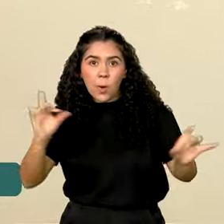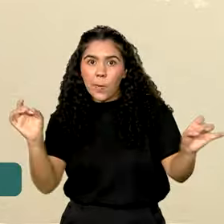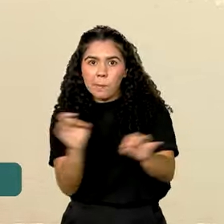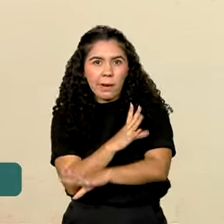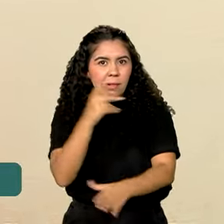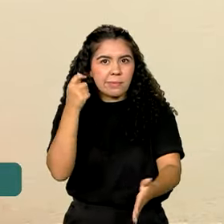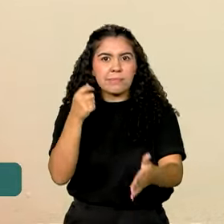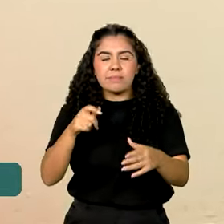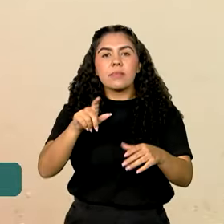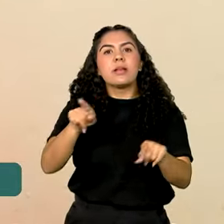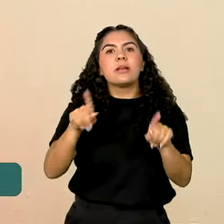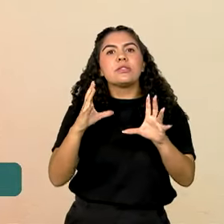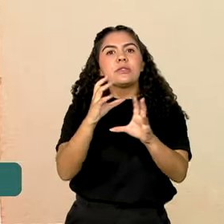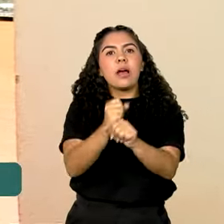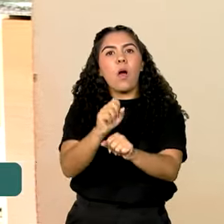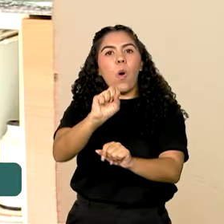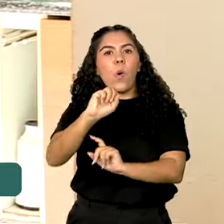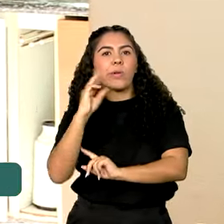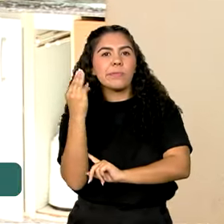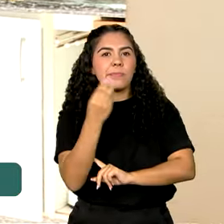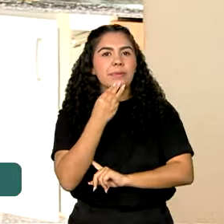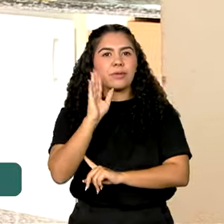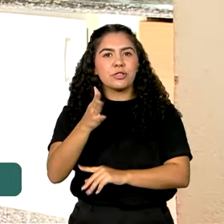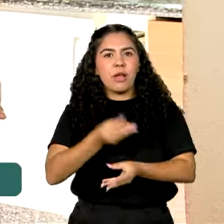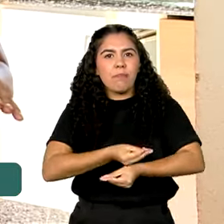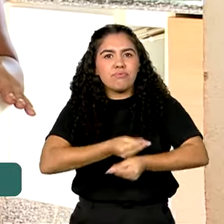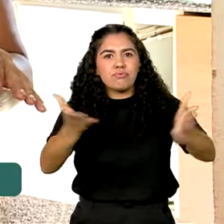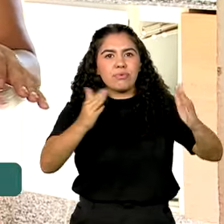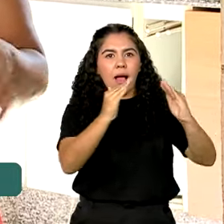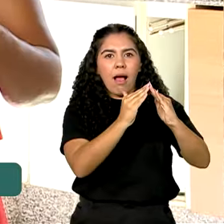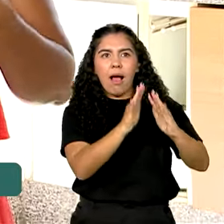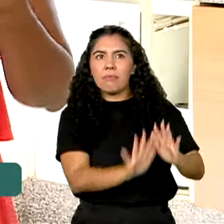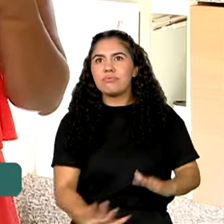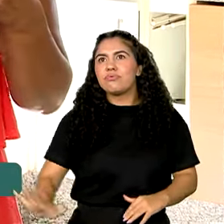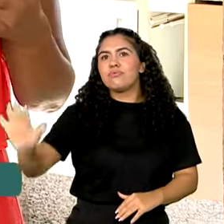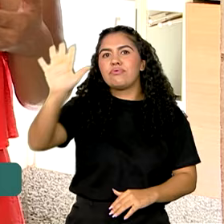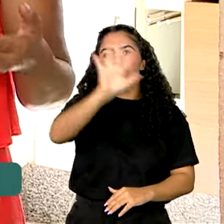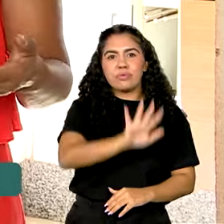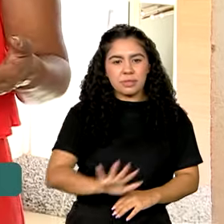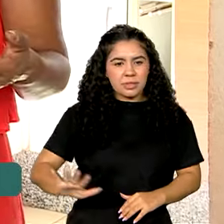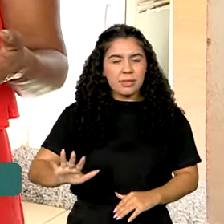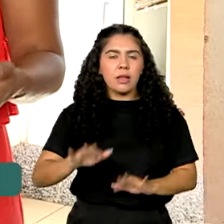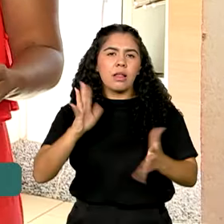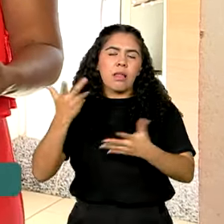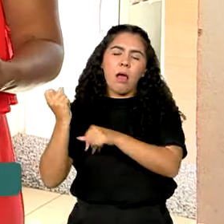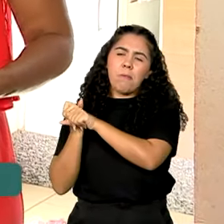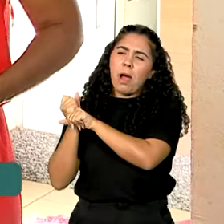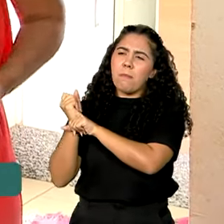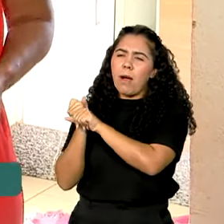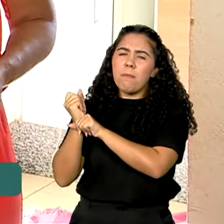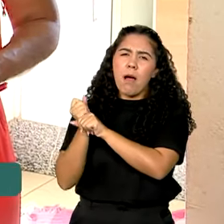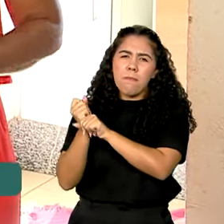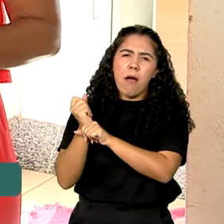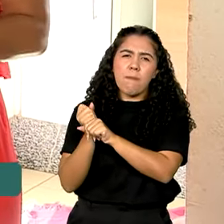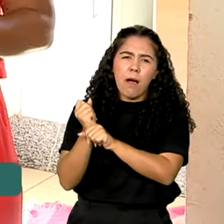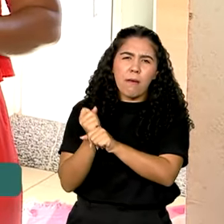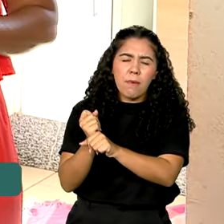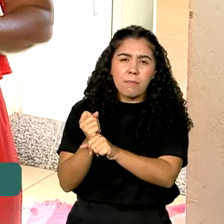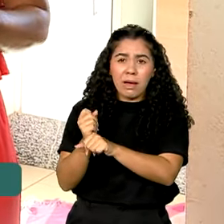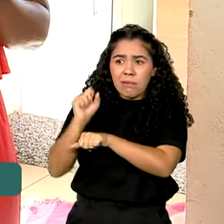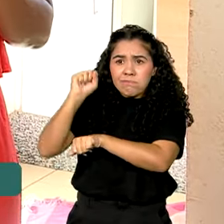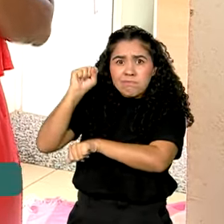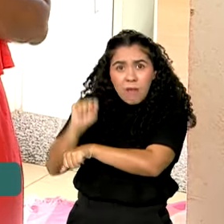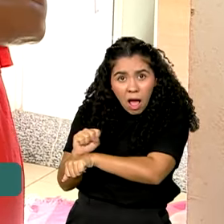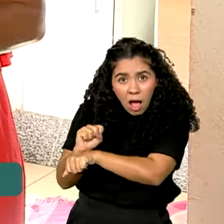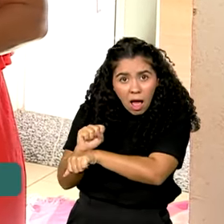entregou mais de 8 milhões de moradias em todo o Brasil e depois de de uns anos quase paralisado ele foi